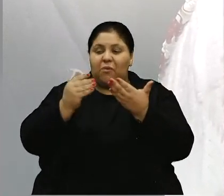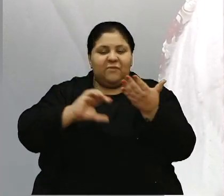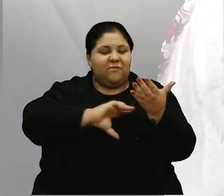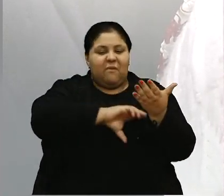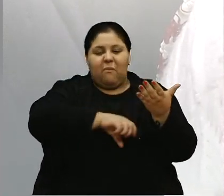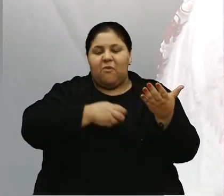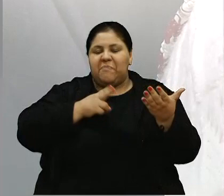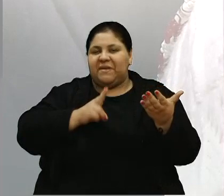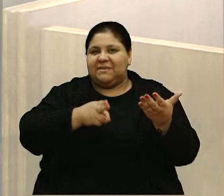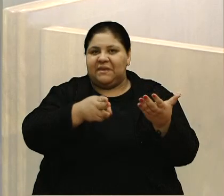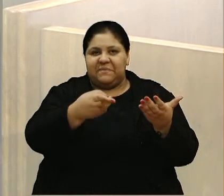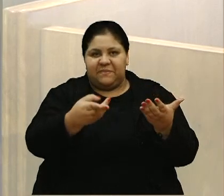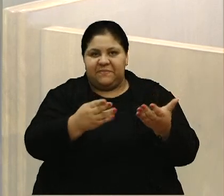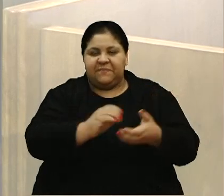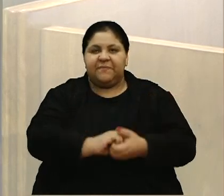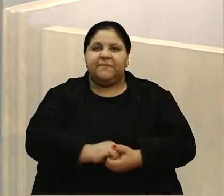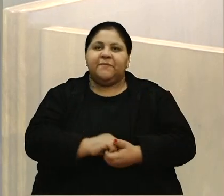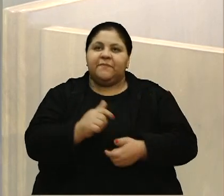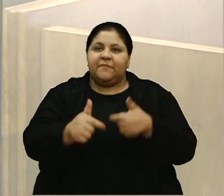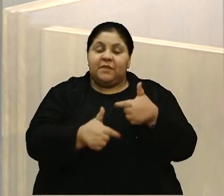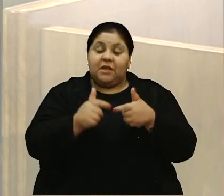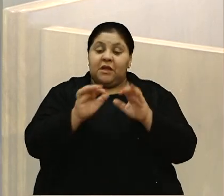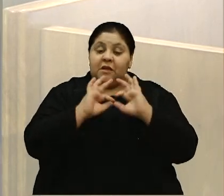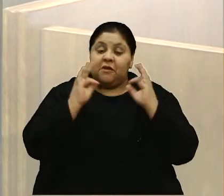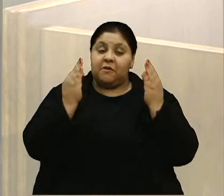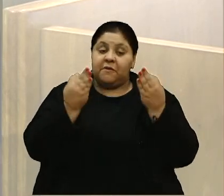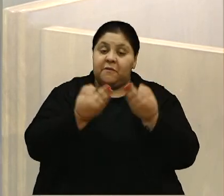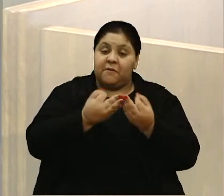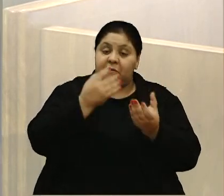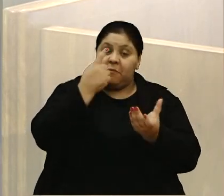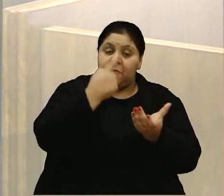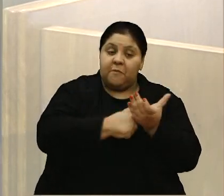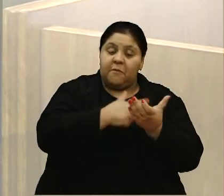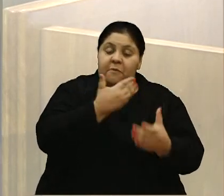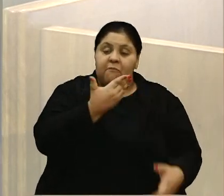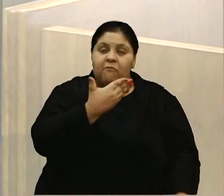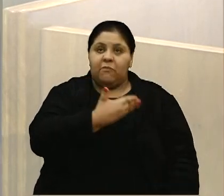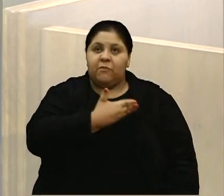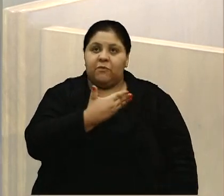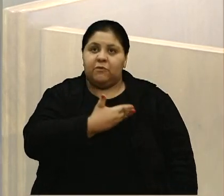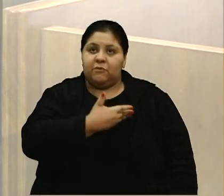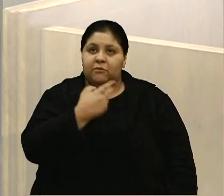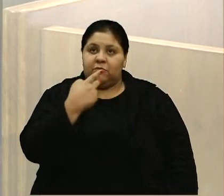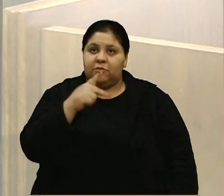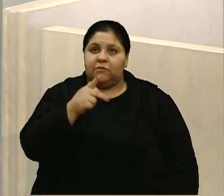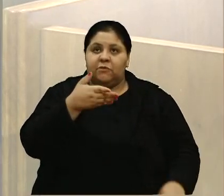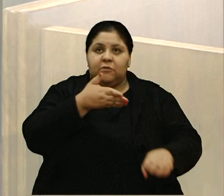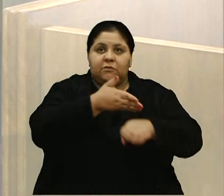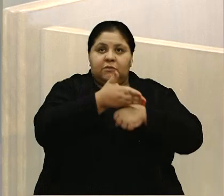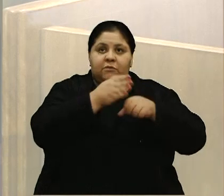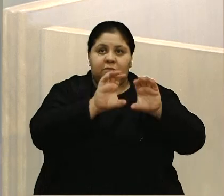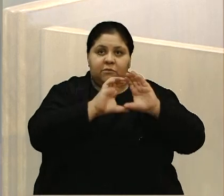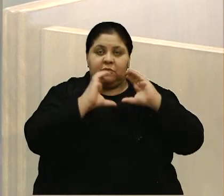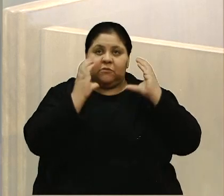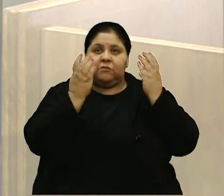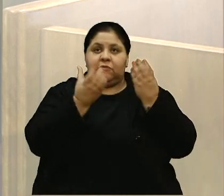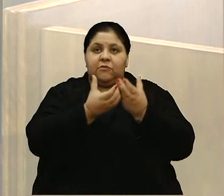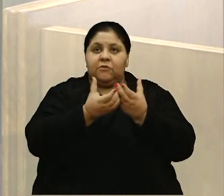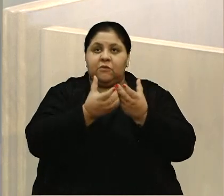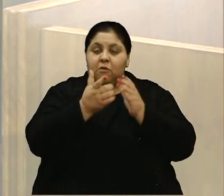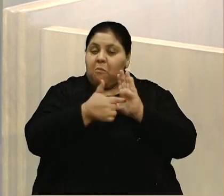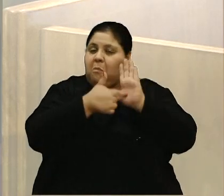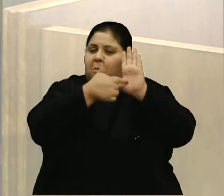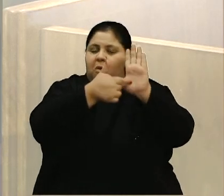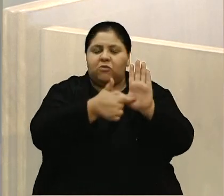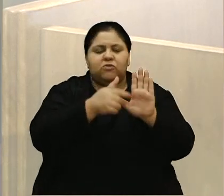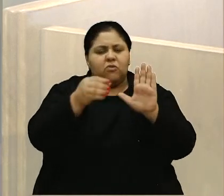eterno. Sua dedicação à família, seu compromisso com os amigos e seu envolvimento com a comunidade são testemunhos